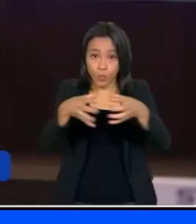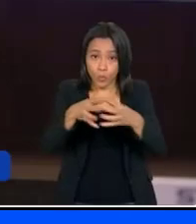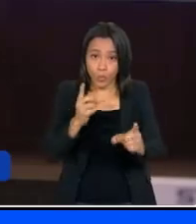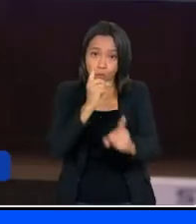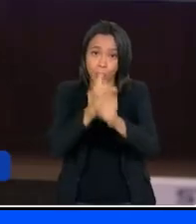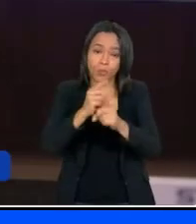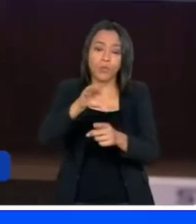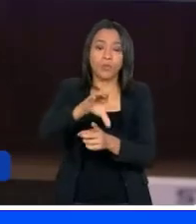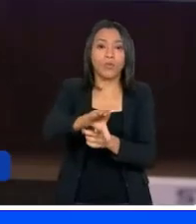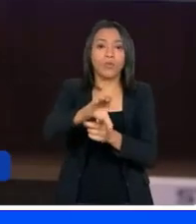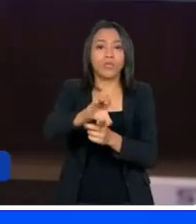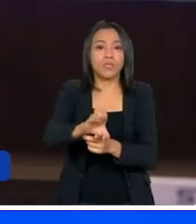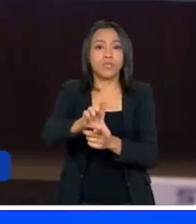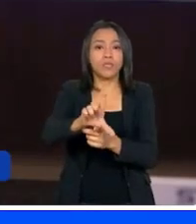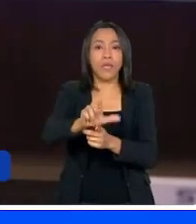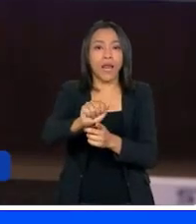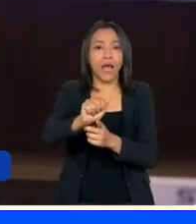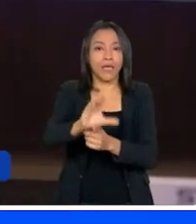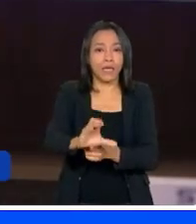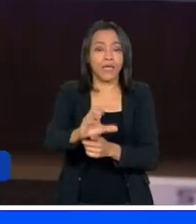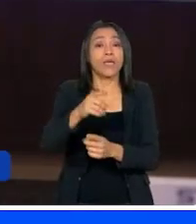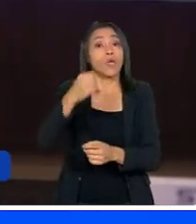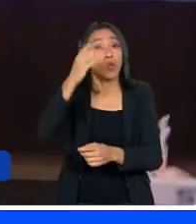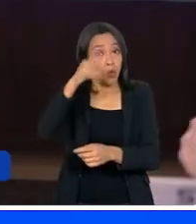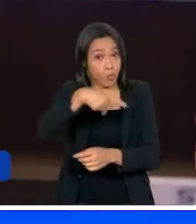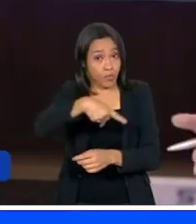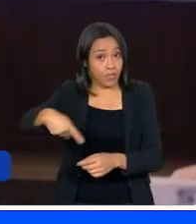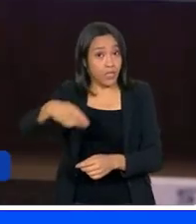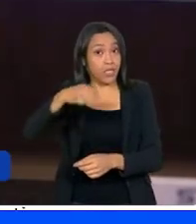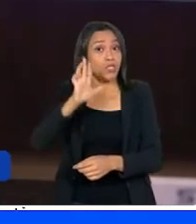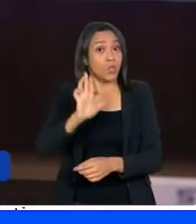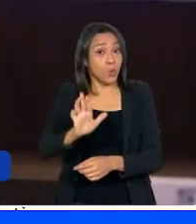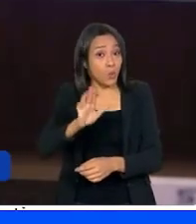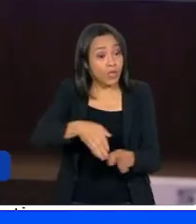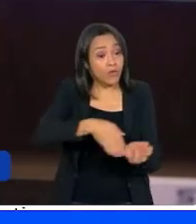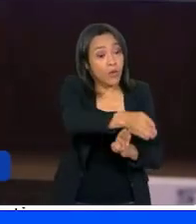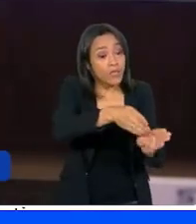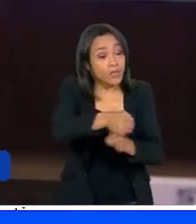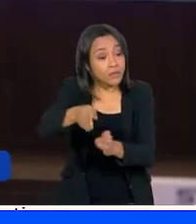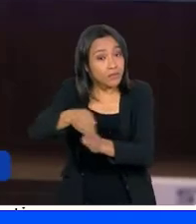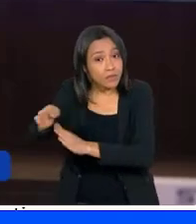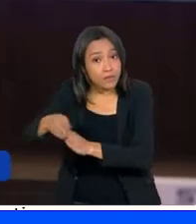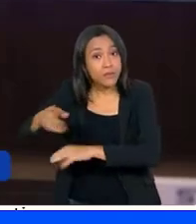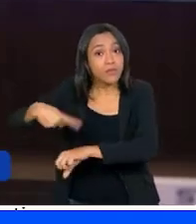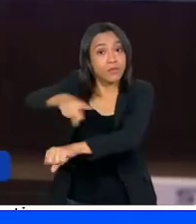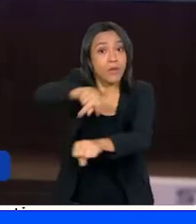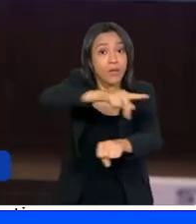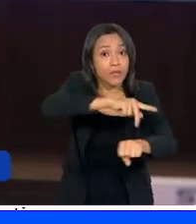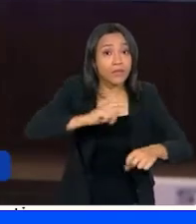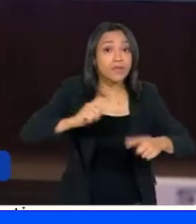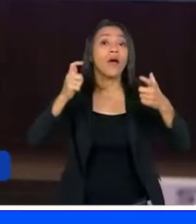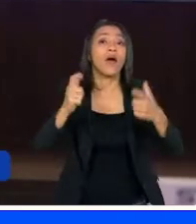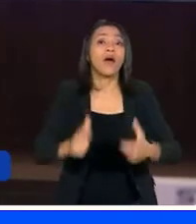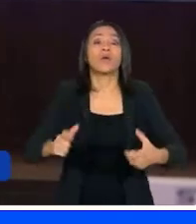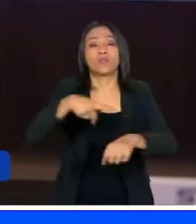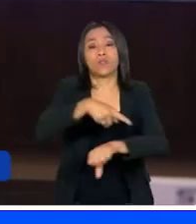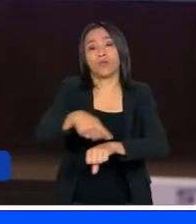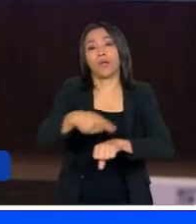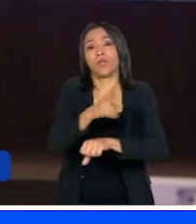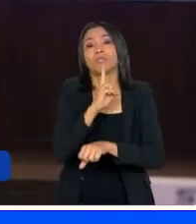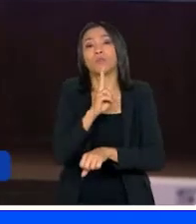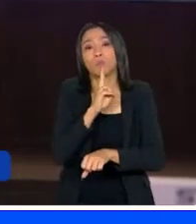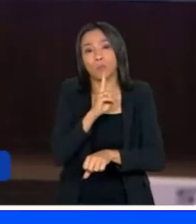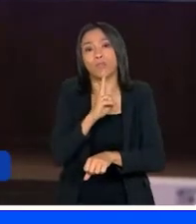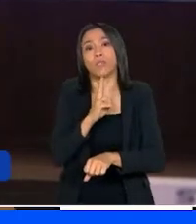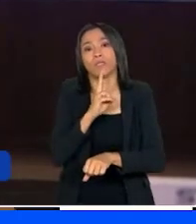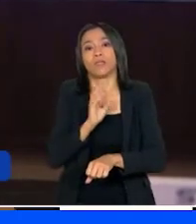estava orientando o comportamento dos outros países. Lá em Honduras. Lá em Honduras. Uhum. Então, assim, é muito importante que o